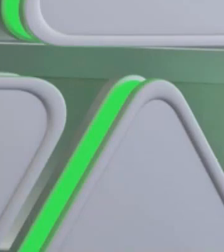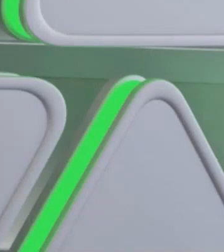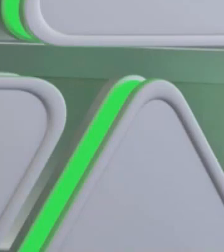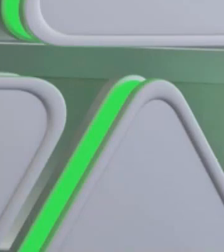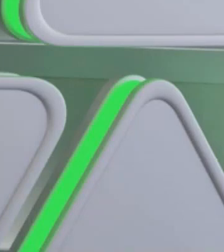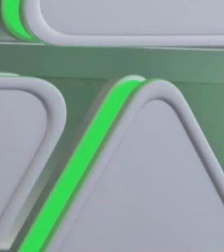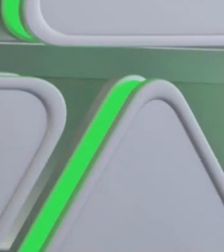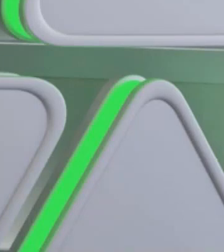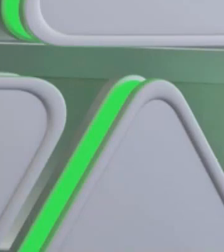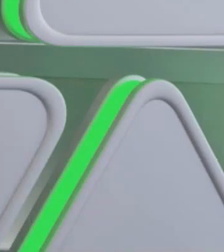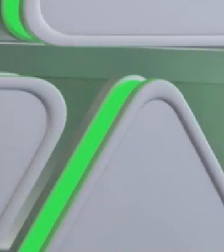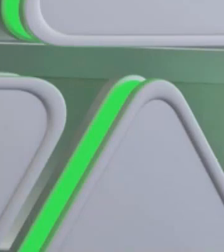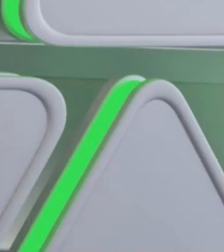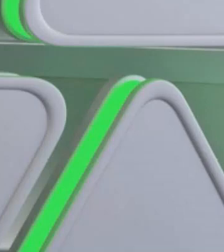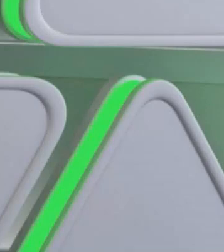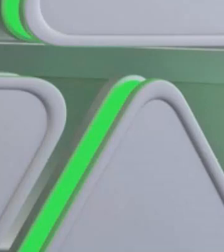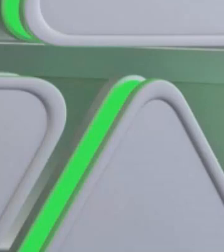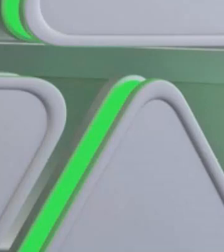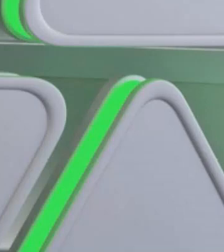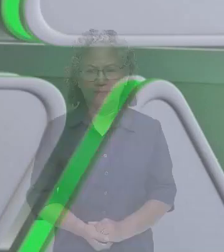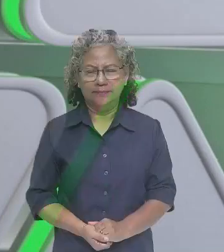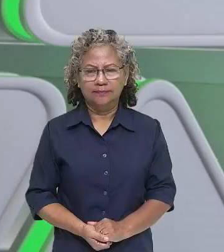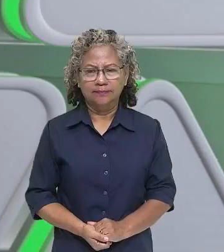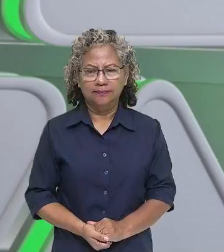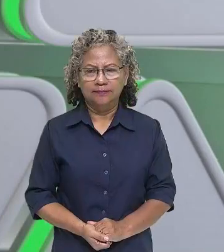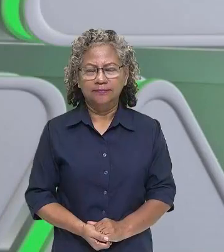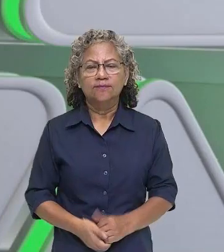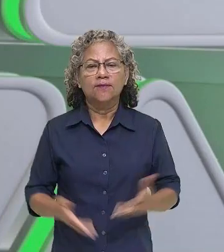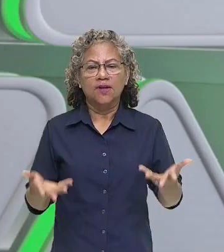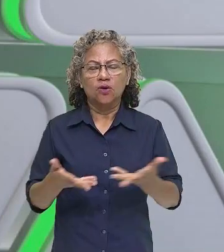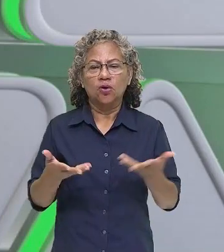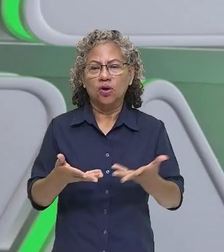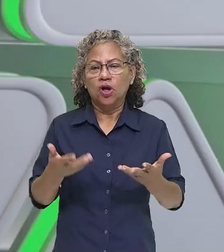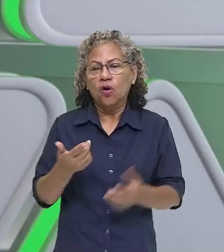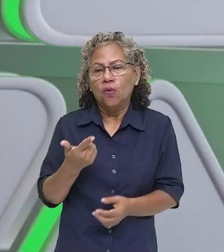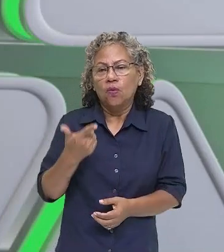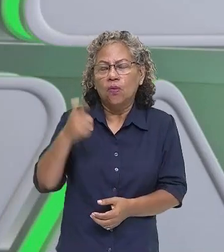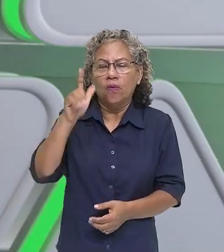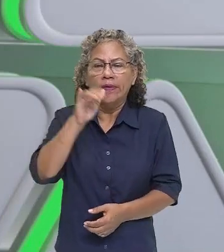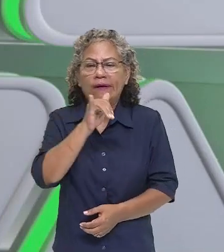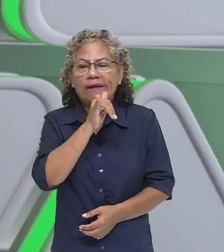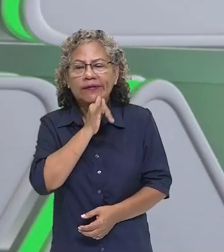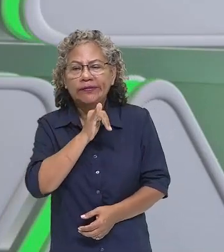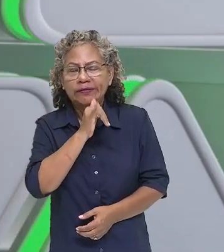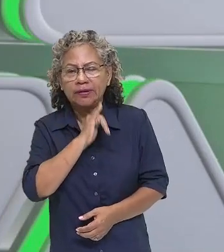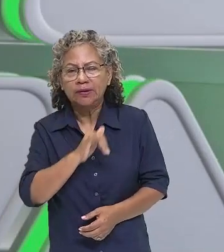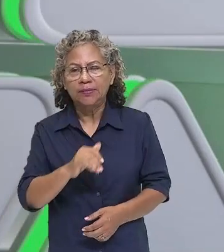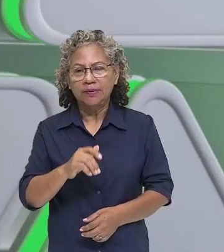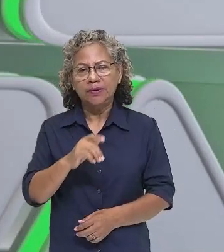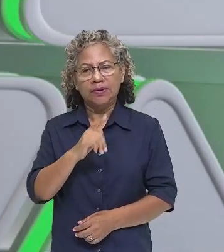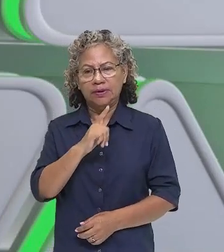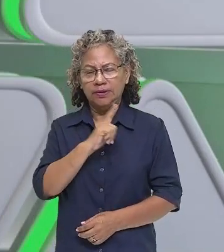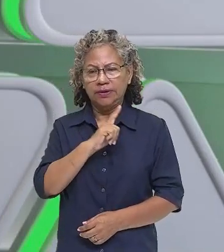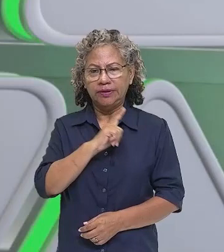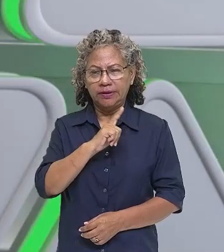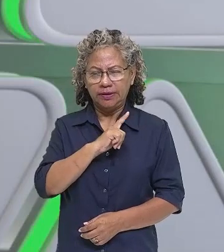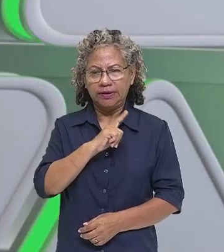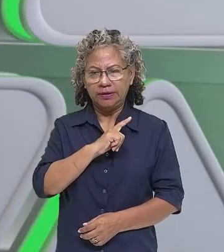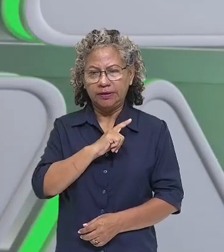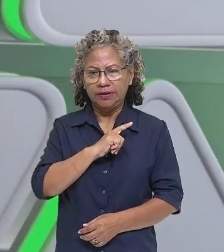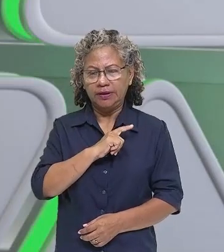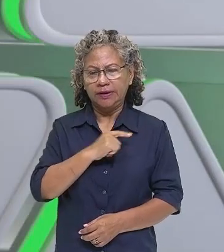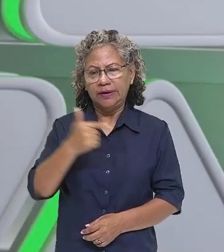direta. Agora, vamos ver mais um exemplo que envolve a segunda